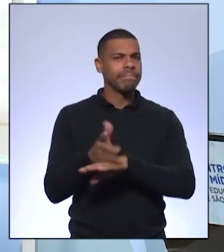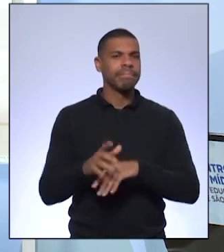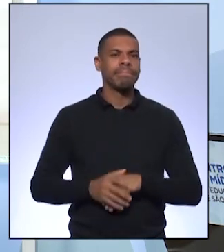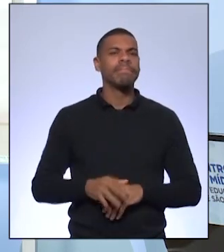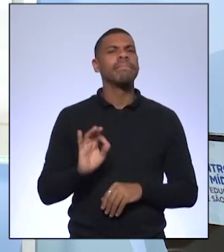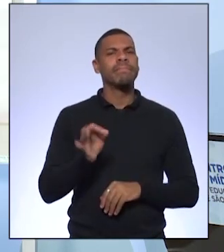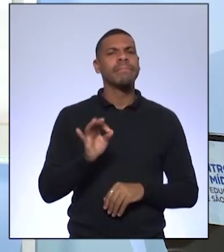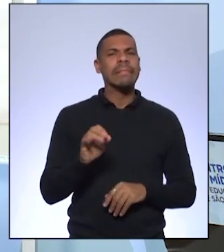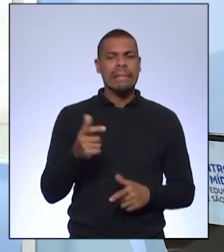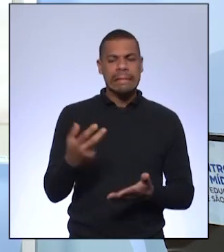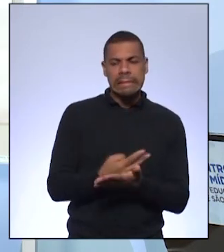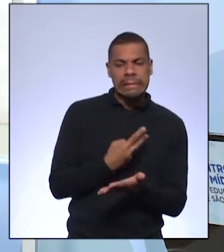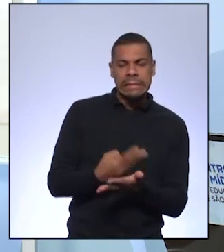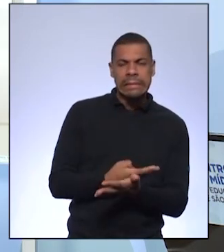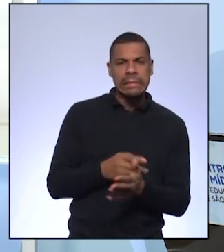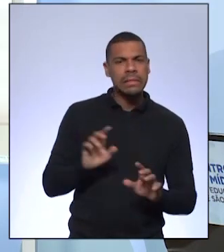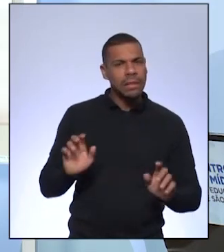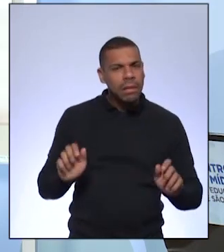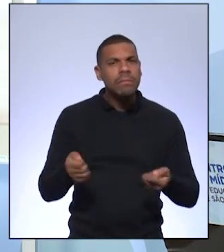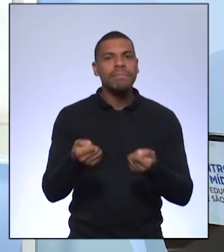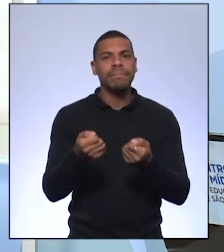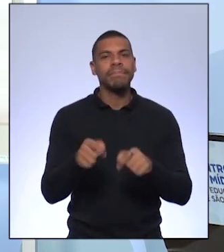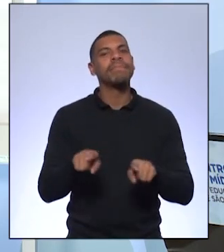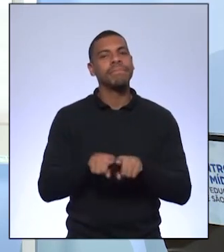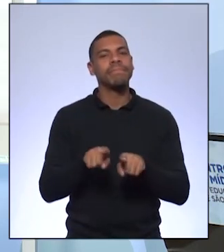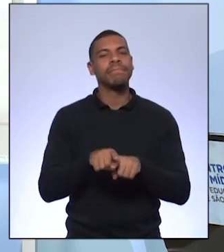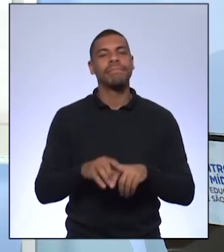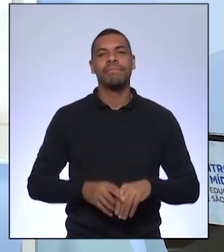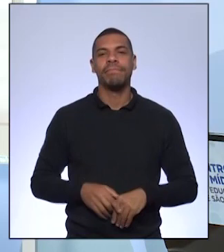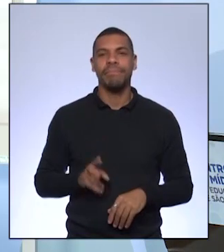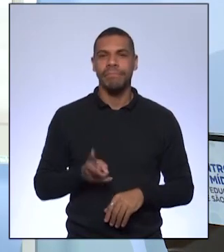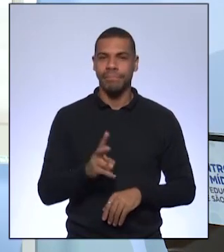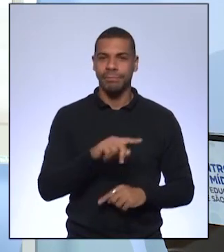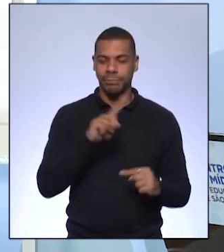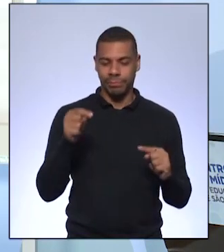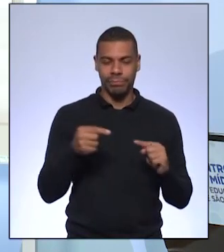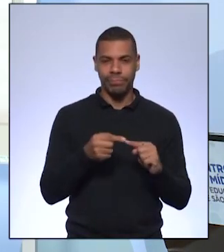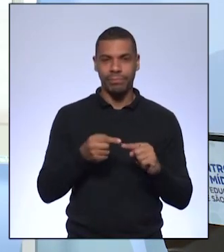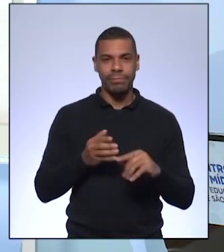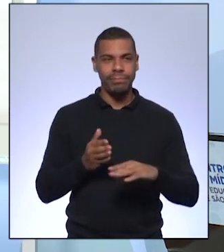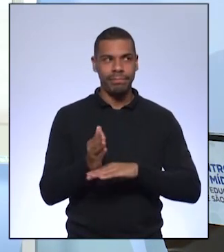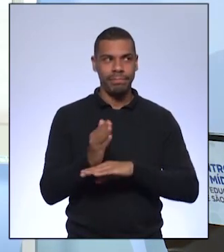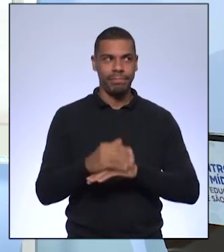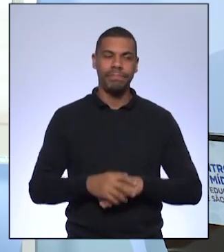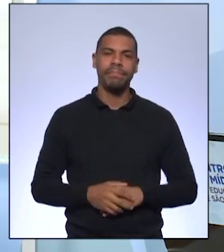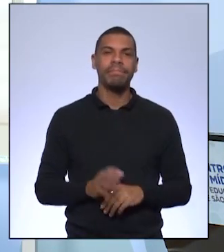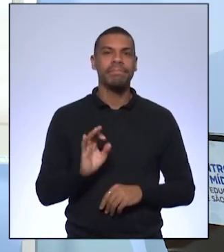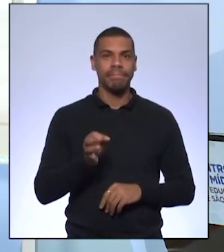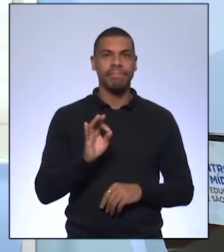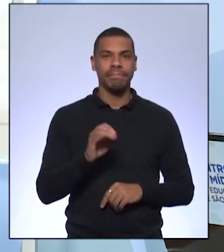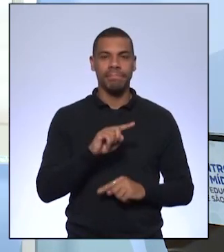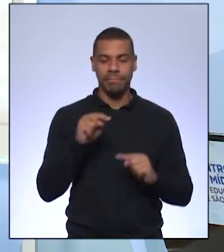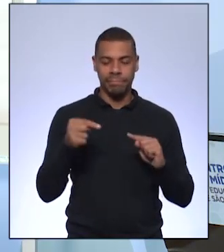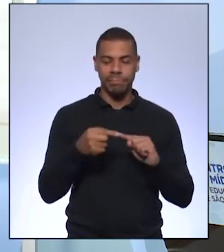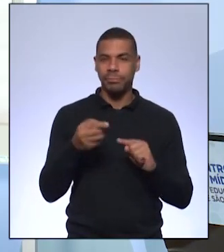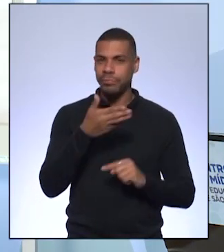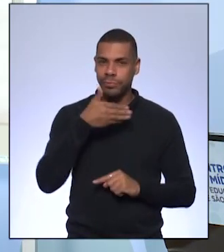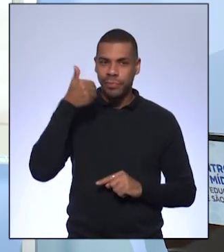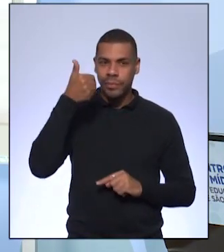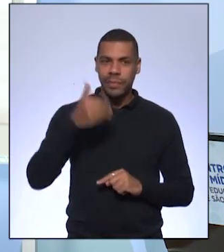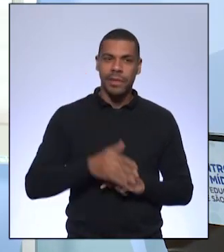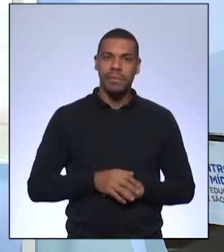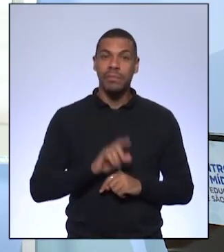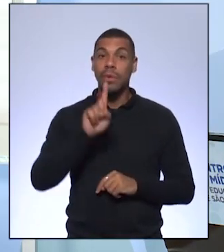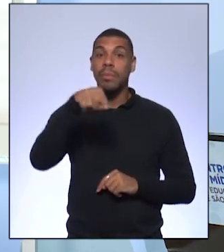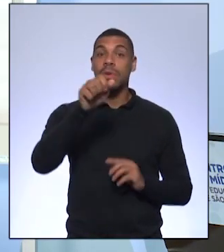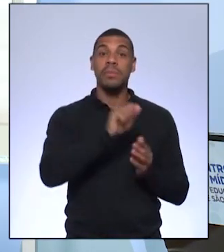se equivoca, comete algum errinho, ele serve de estímulo para você chegar lá no próximo exercício e com certeza fazer melhor. Tudo bem?